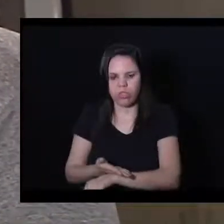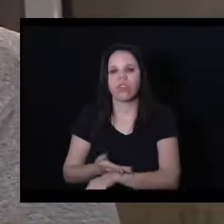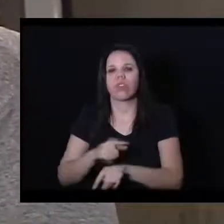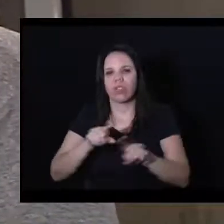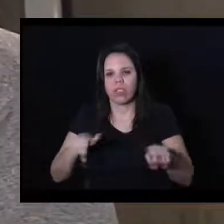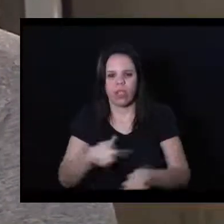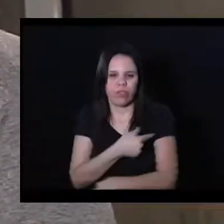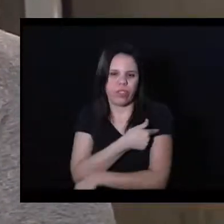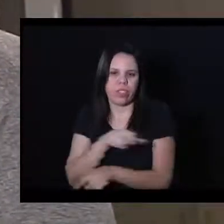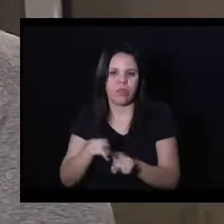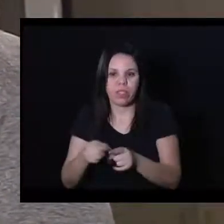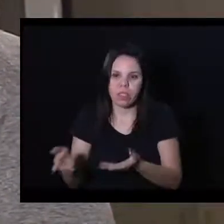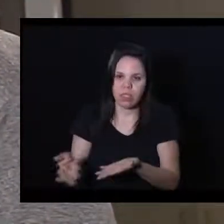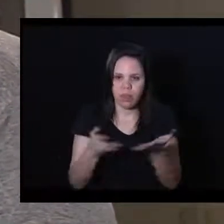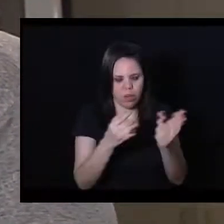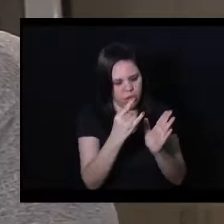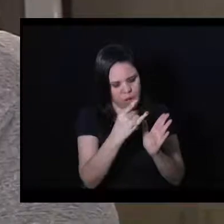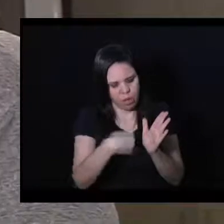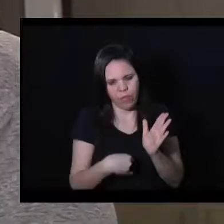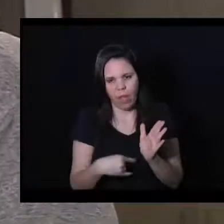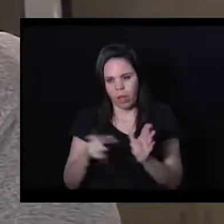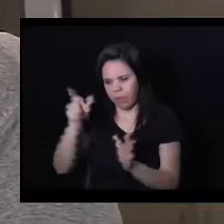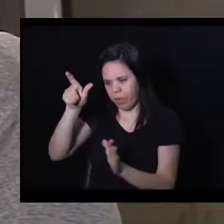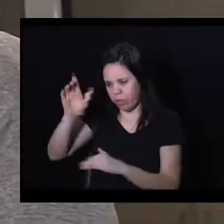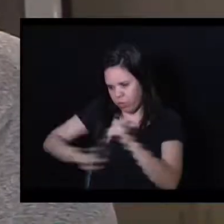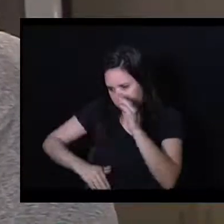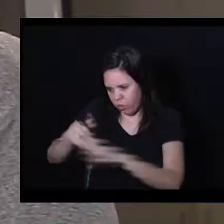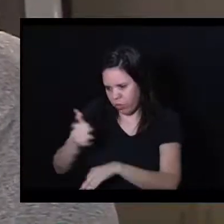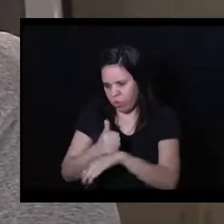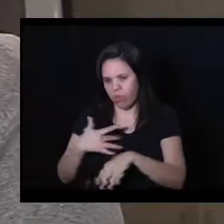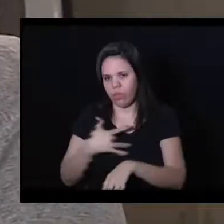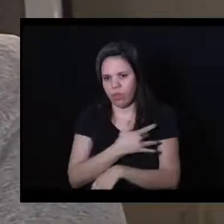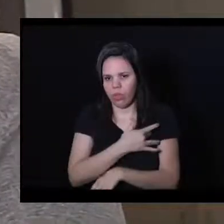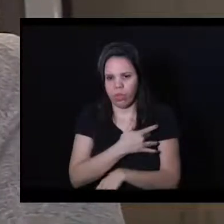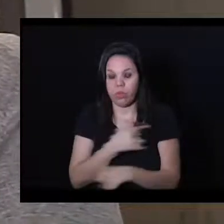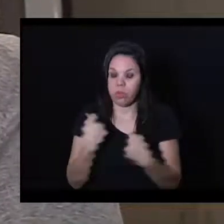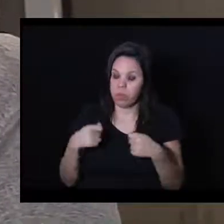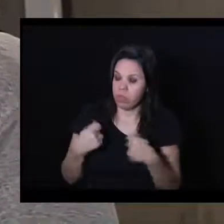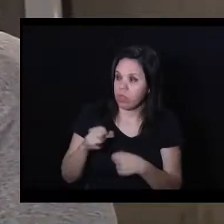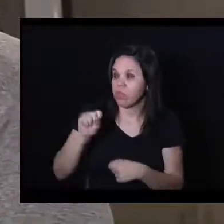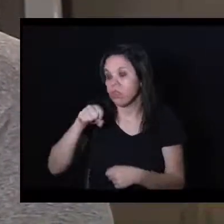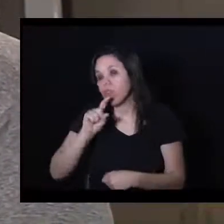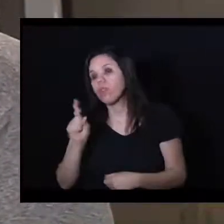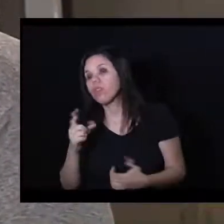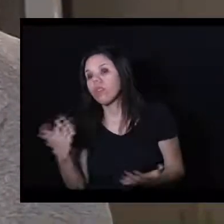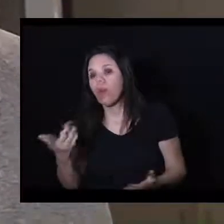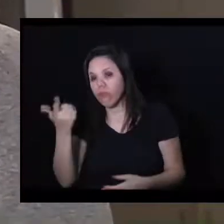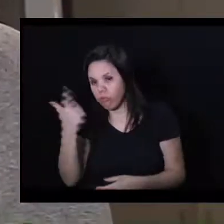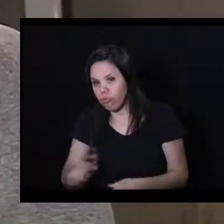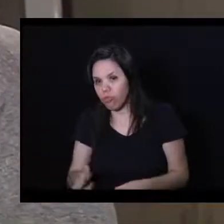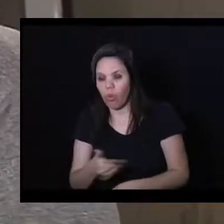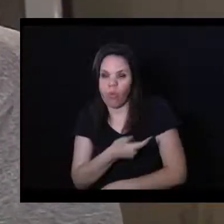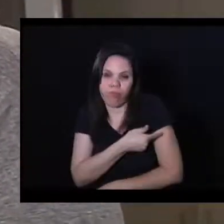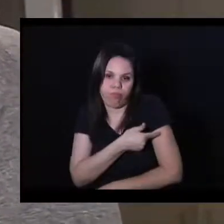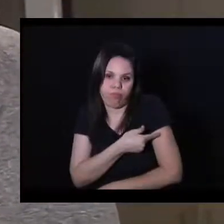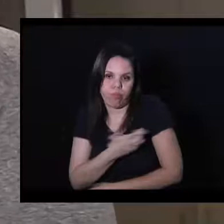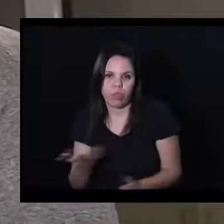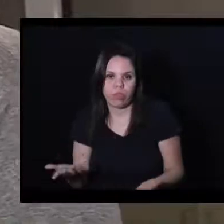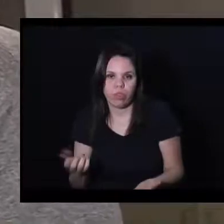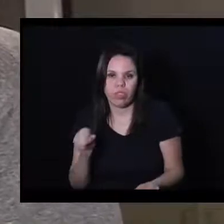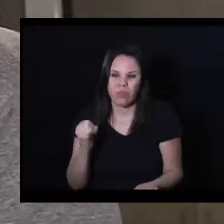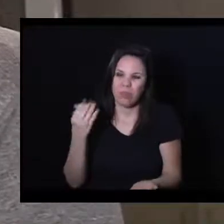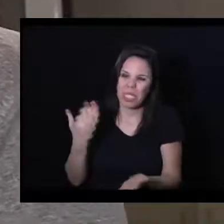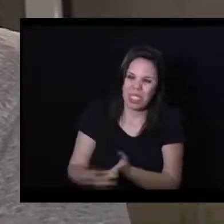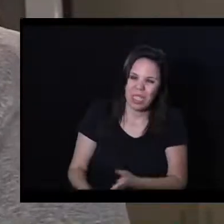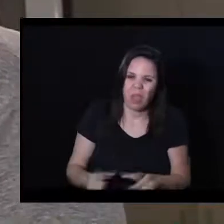levar sempre a carteirinha para que o profissional de saúde veja se essa pessoa precisa ou não de mais 1 dose. Se tiver